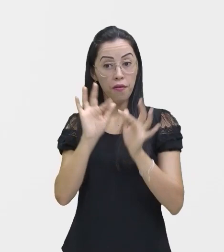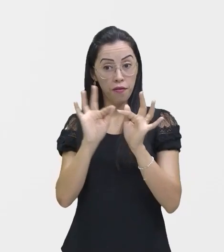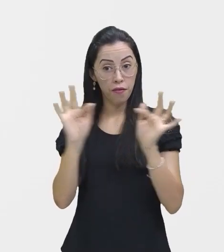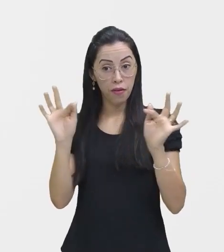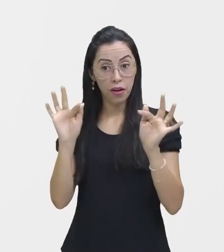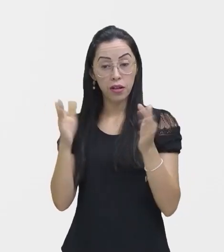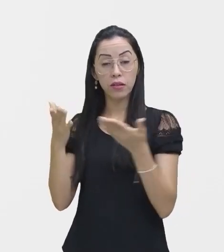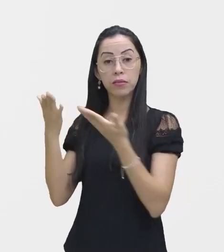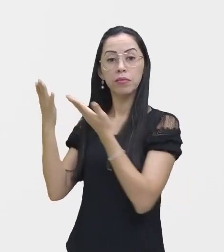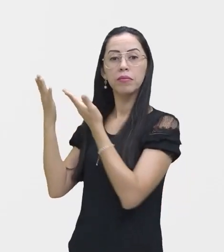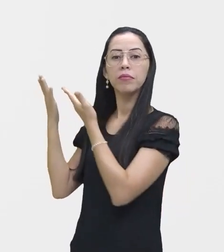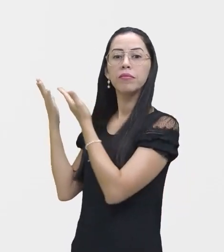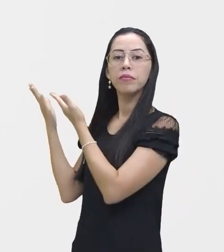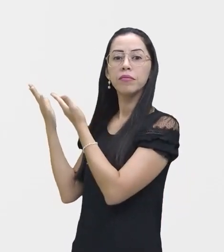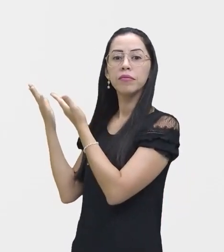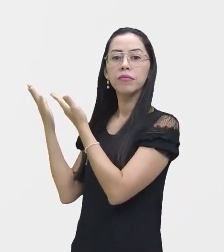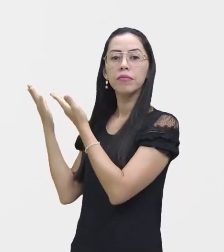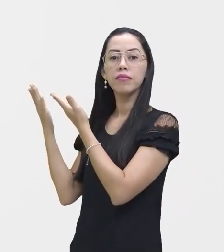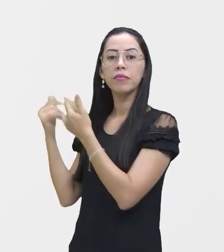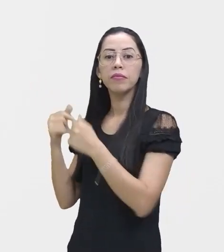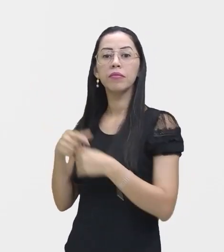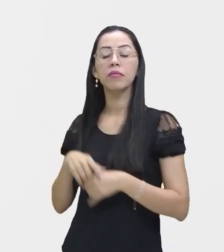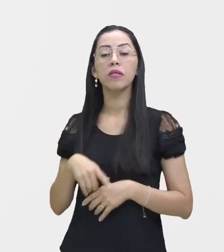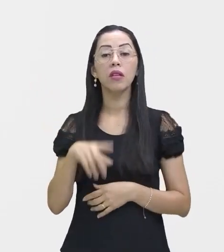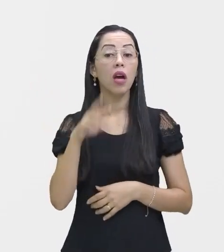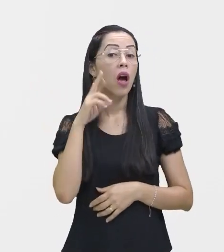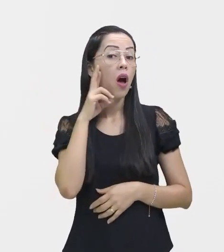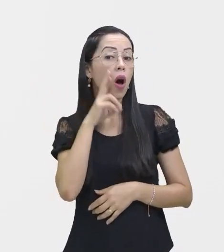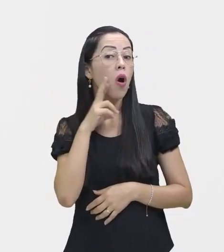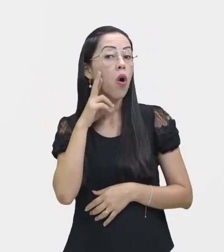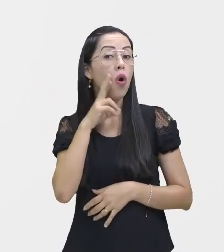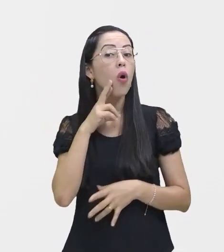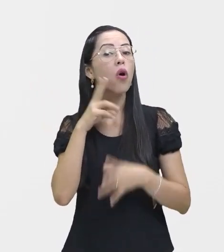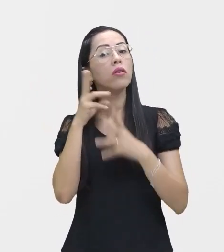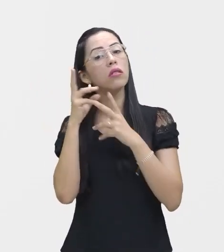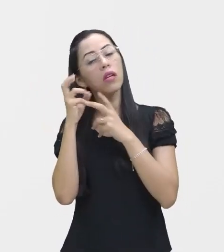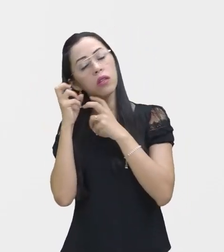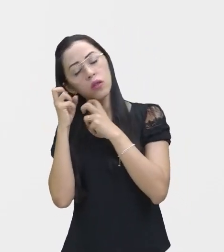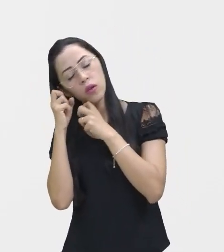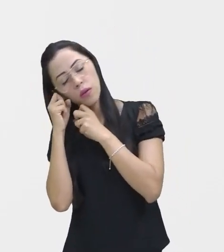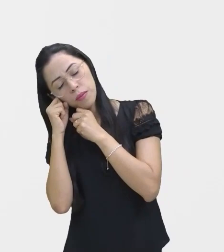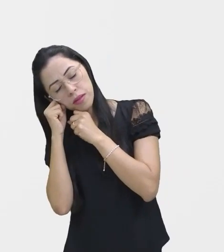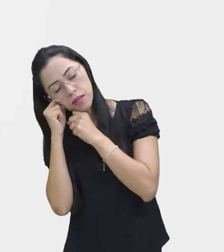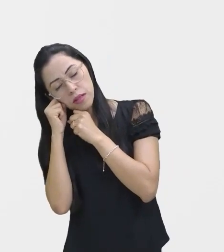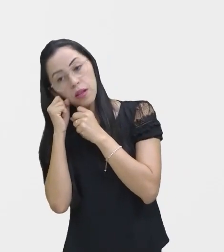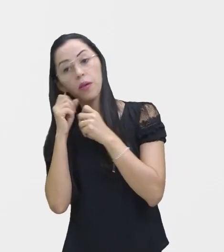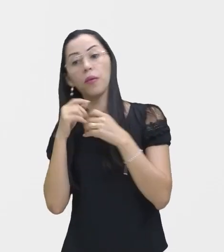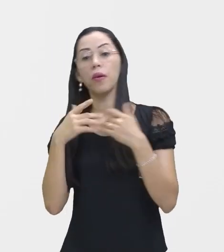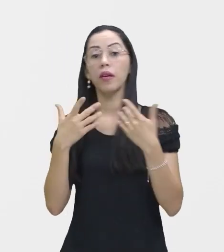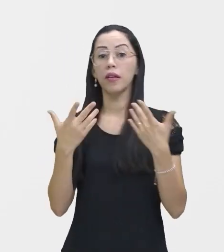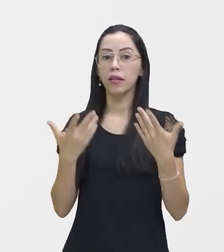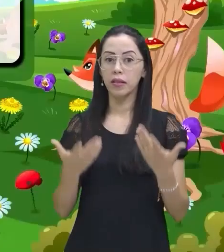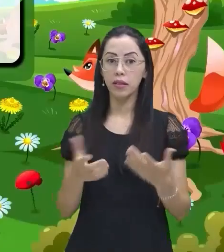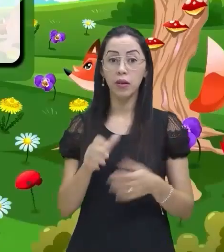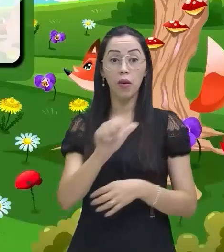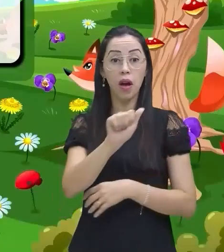Adormeceu a rosa assim. Adormeceu a rosa assim.